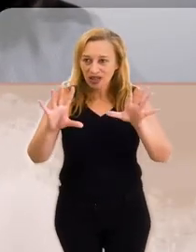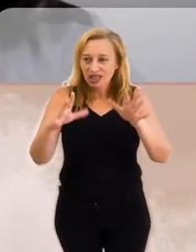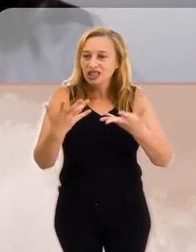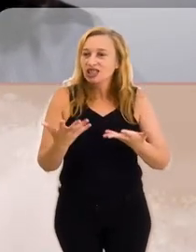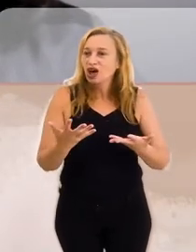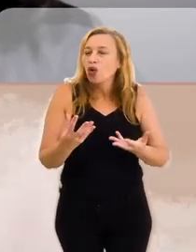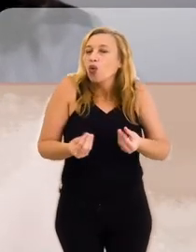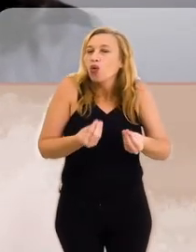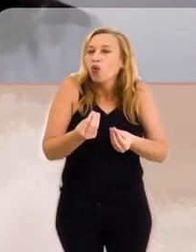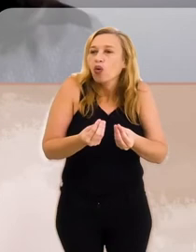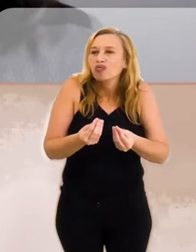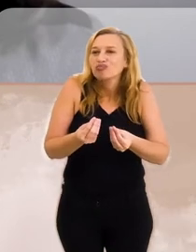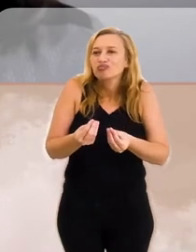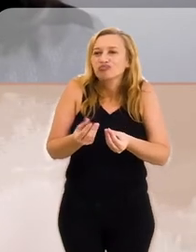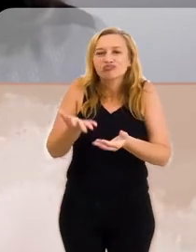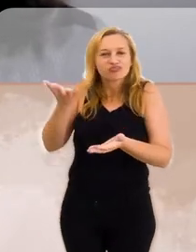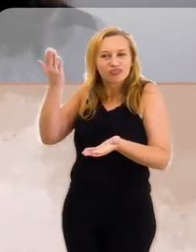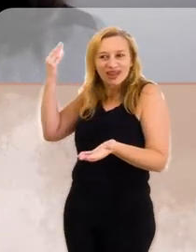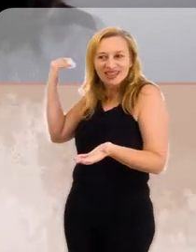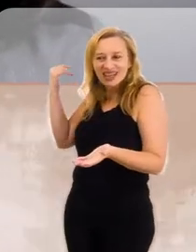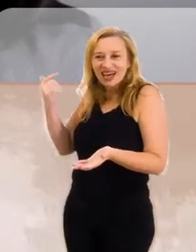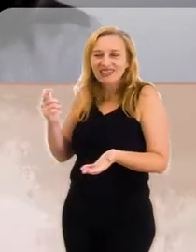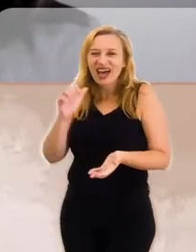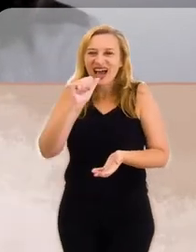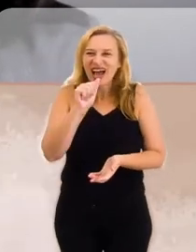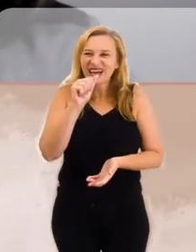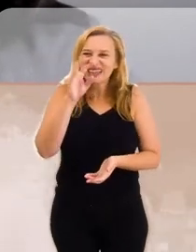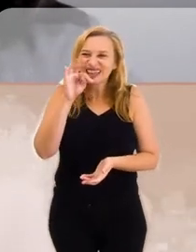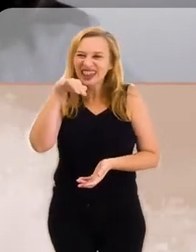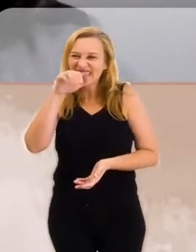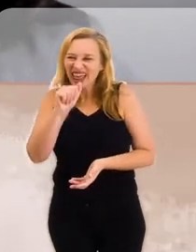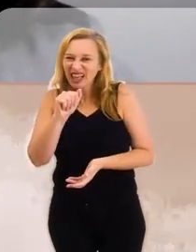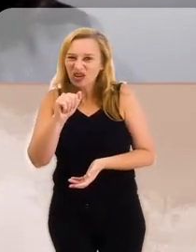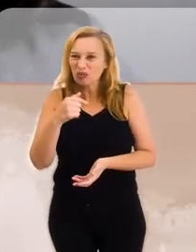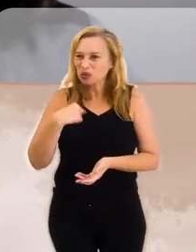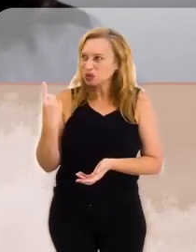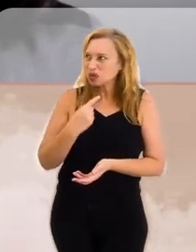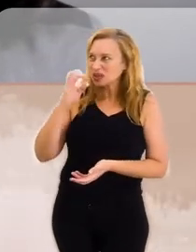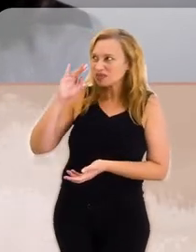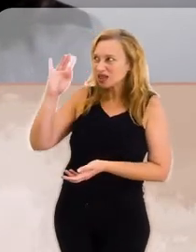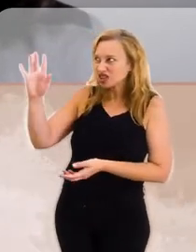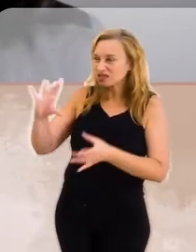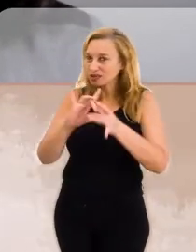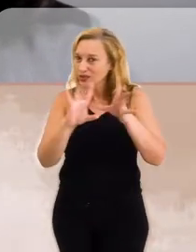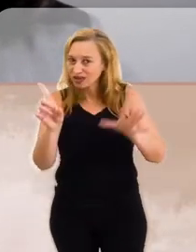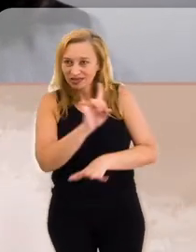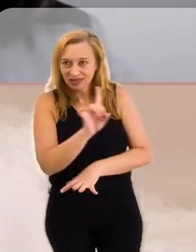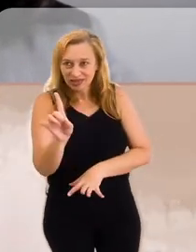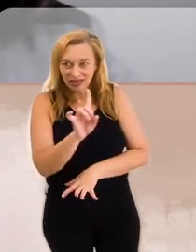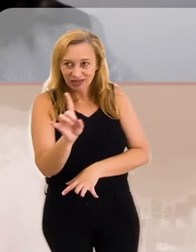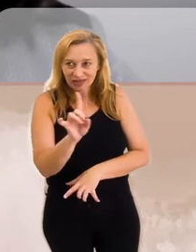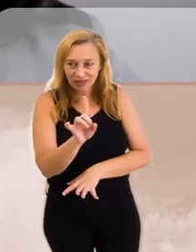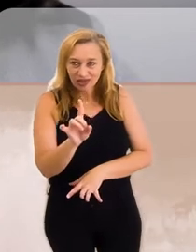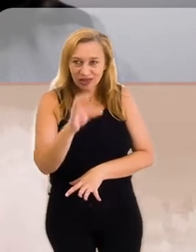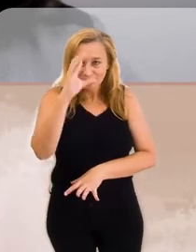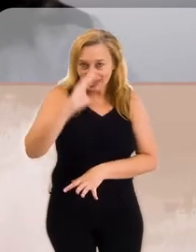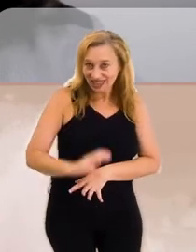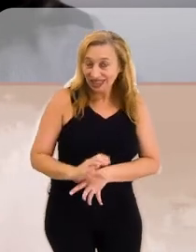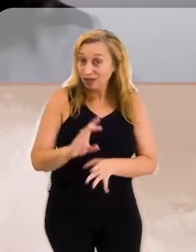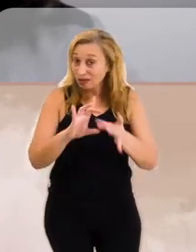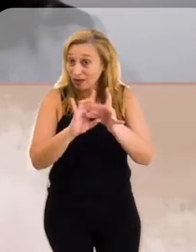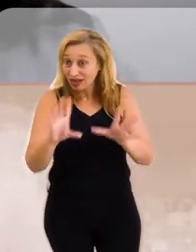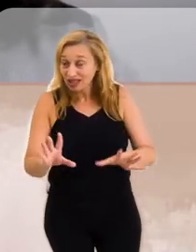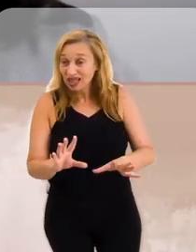democracia da maneira como era praticada em apenas ainda não era bem o que a gente imagina nem eu caçei você não quer ficar só por